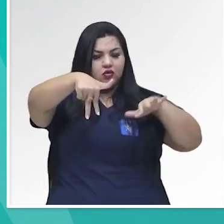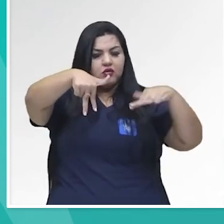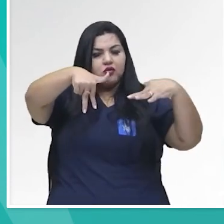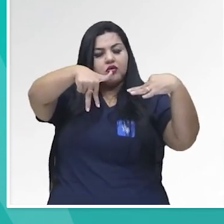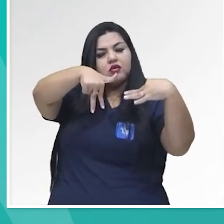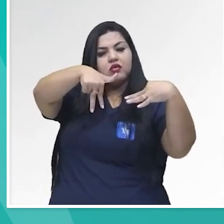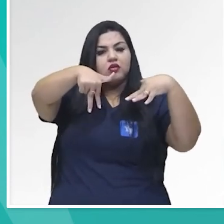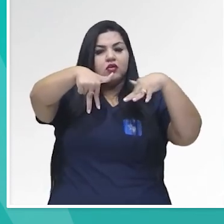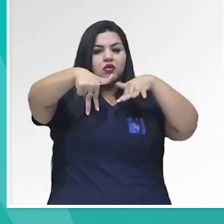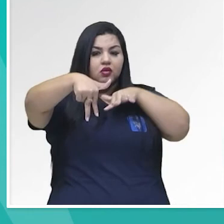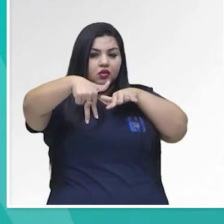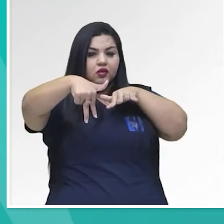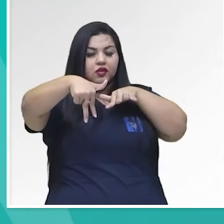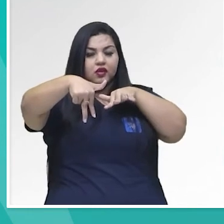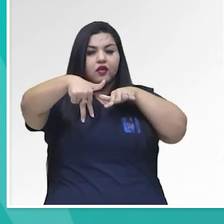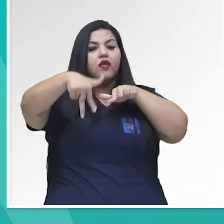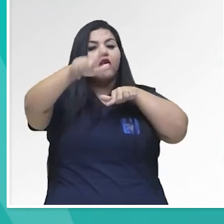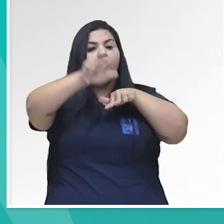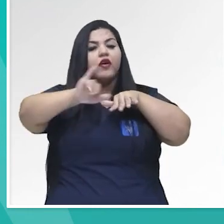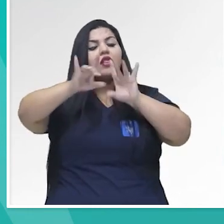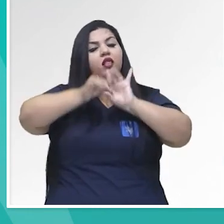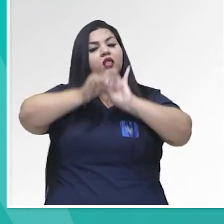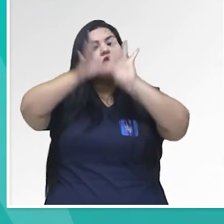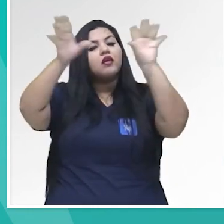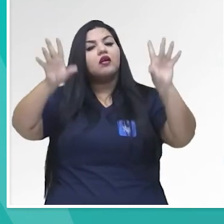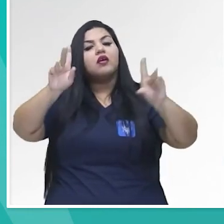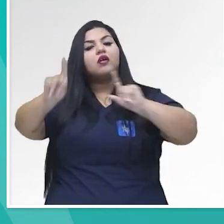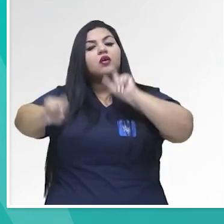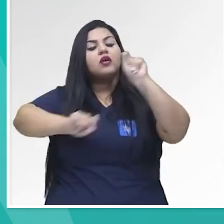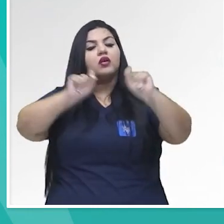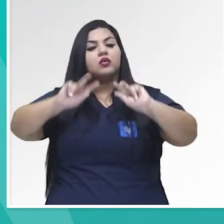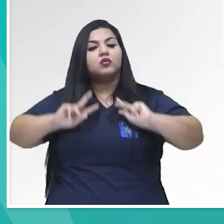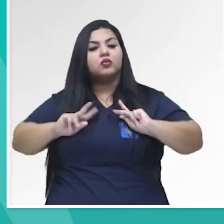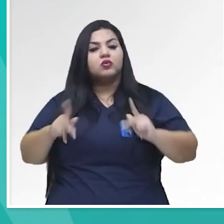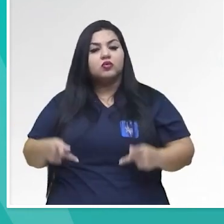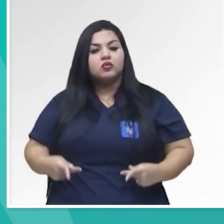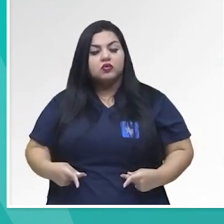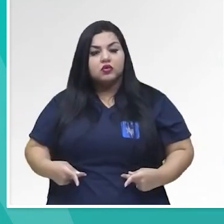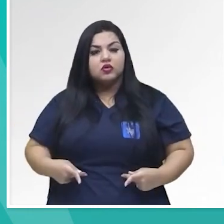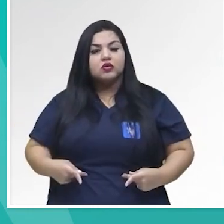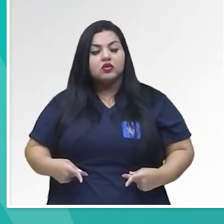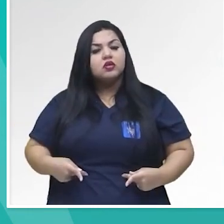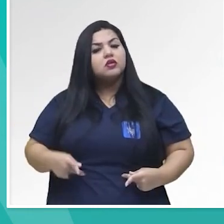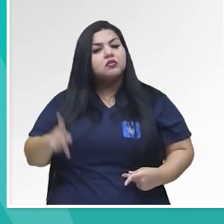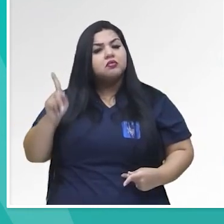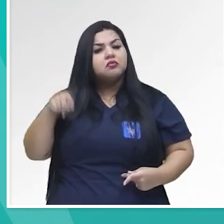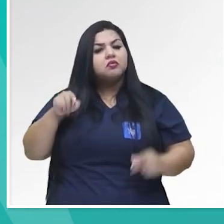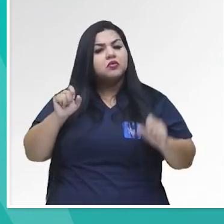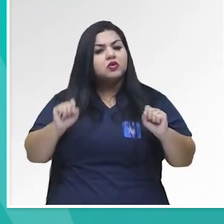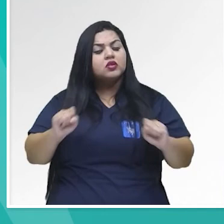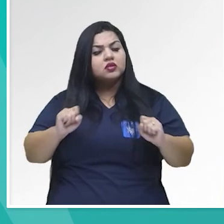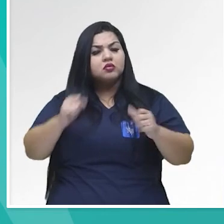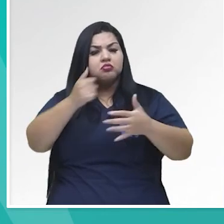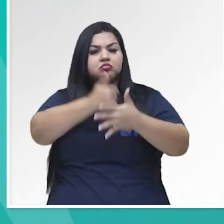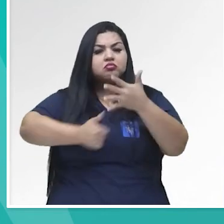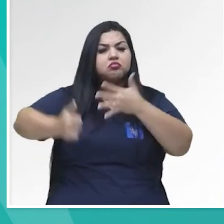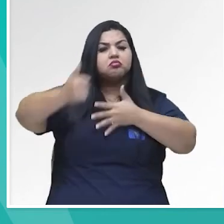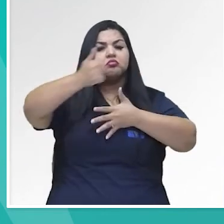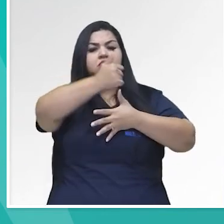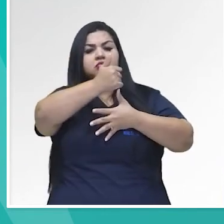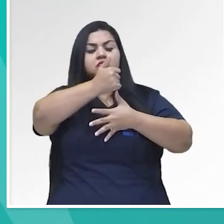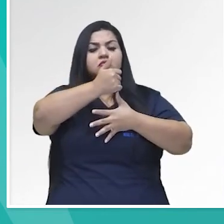certa forma, isso vai dar liberdade para que esse ser humano, ele seja privilegiado